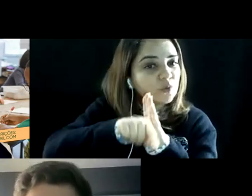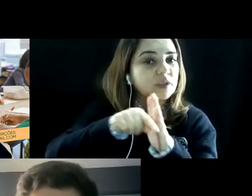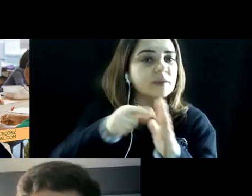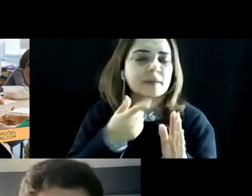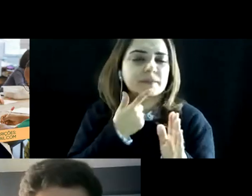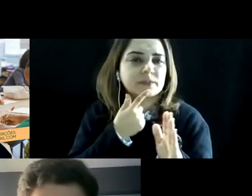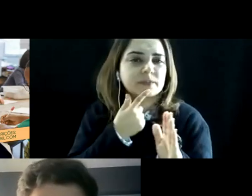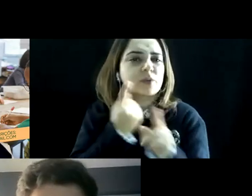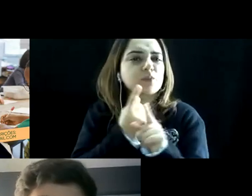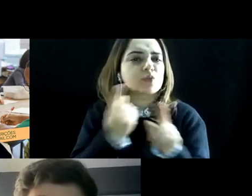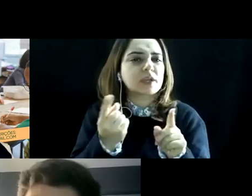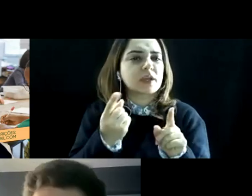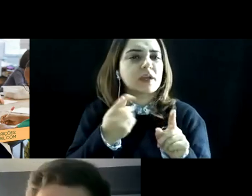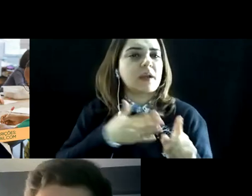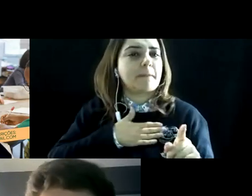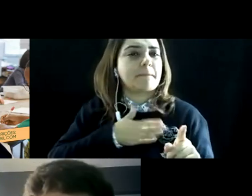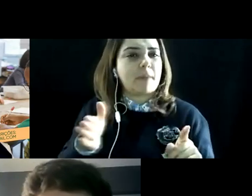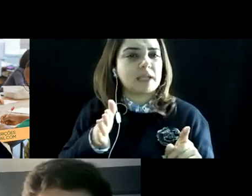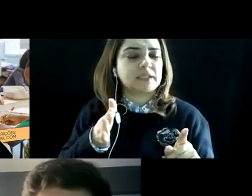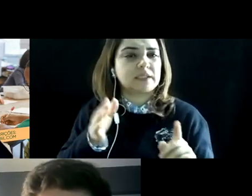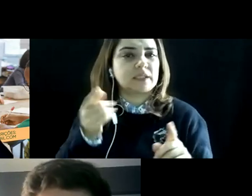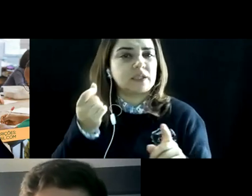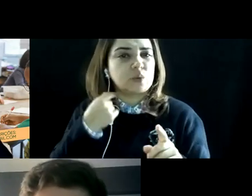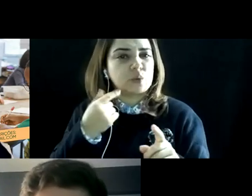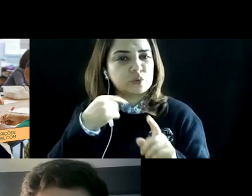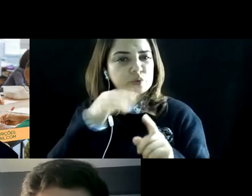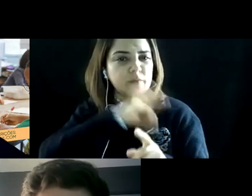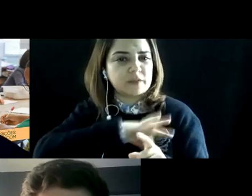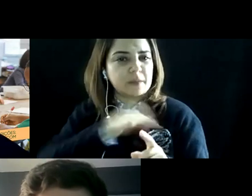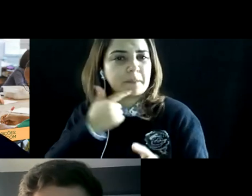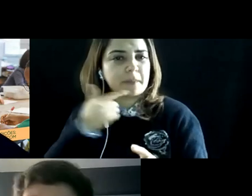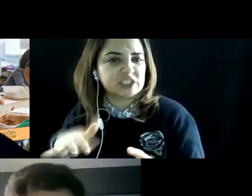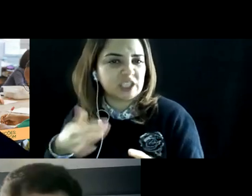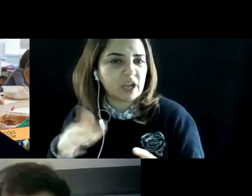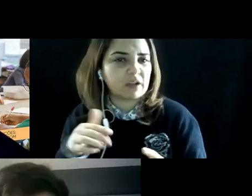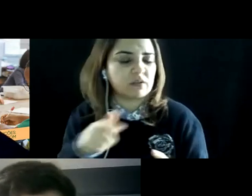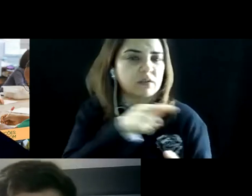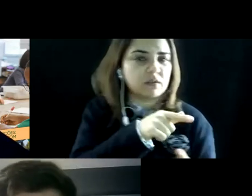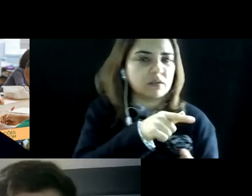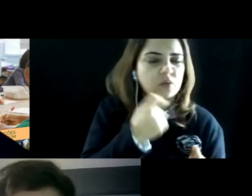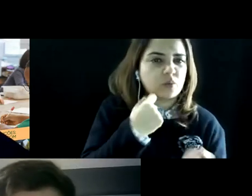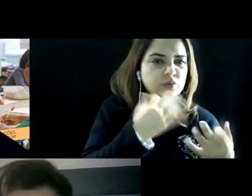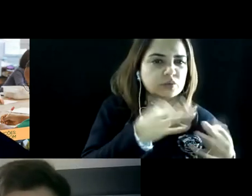profissional são mais caros do que o regular, porque o estudante do ensino profissional acaba por não o pagar.